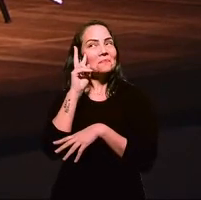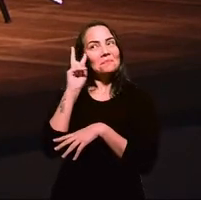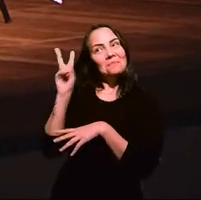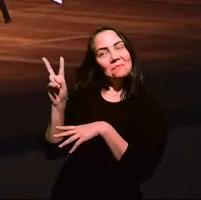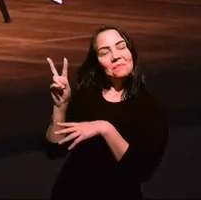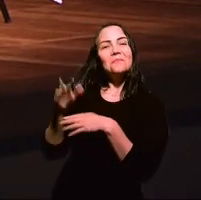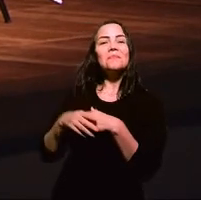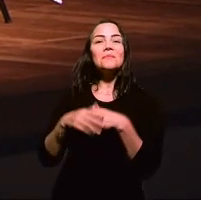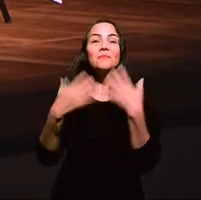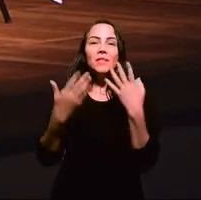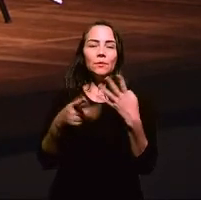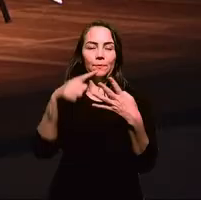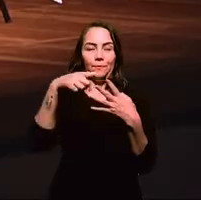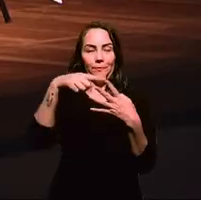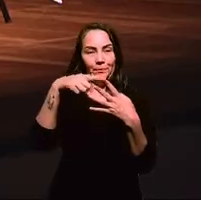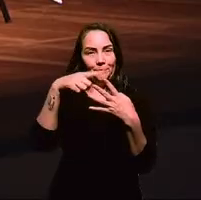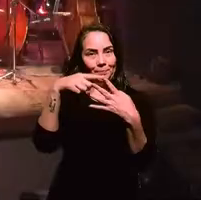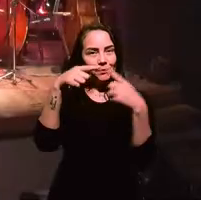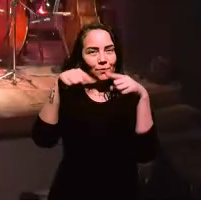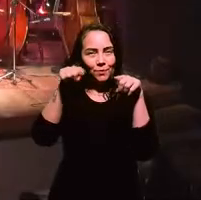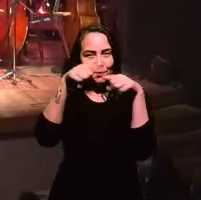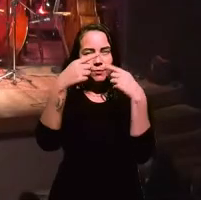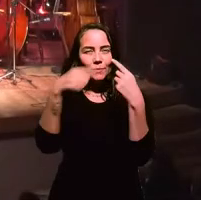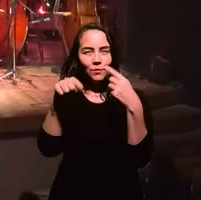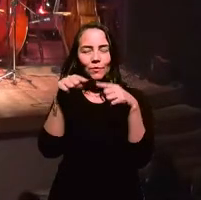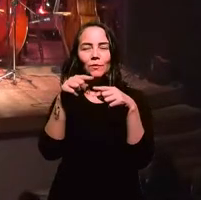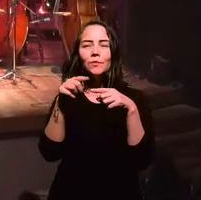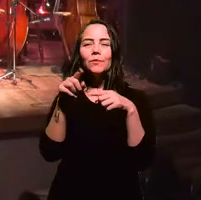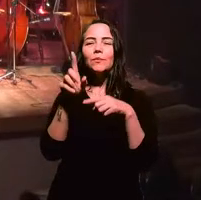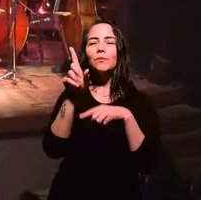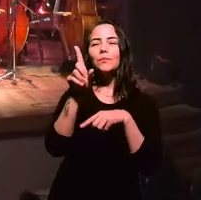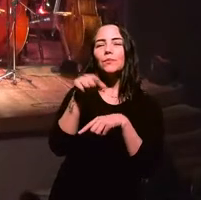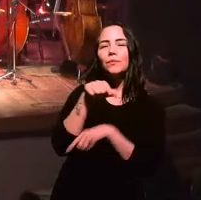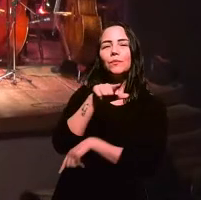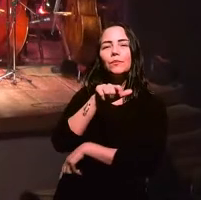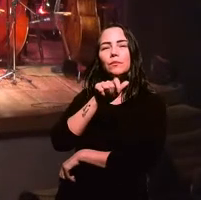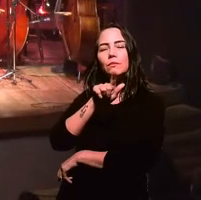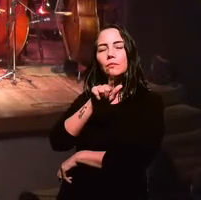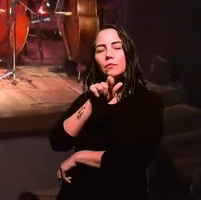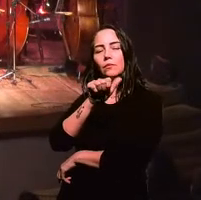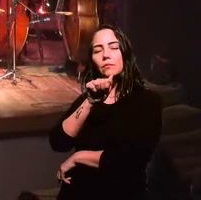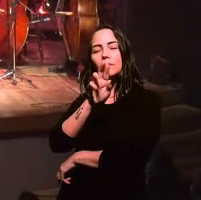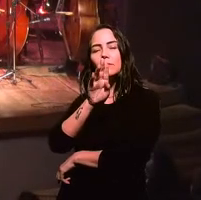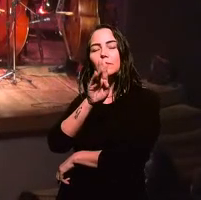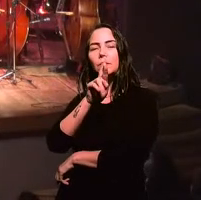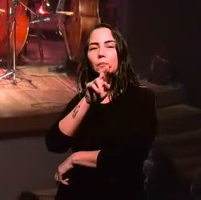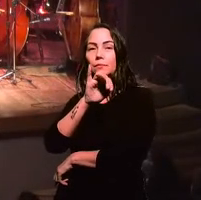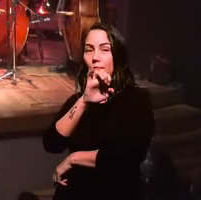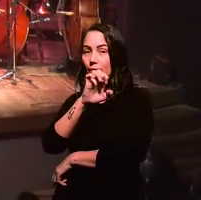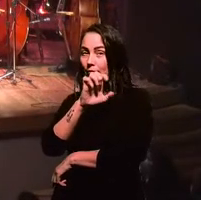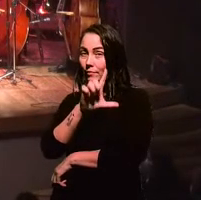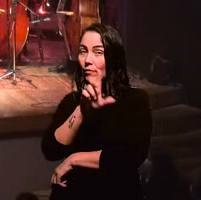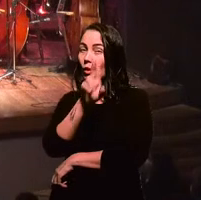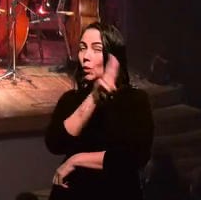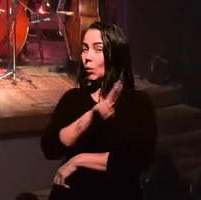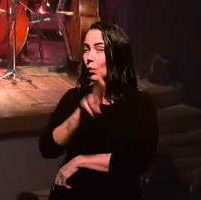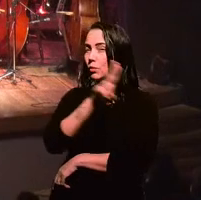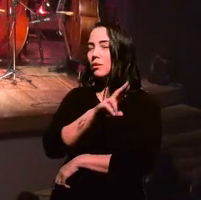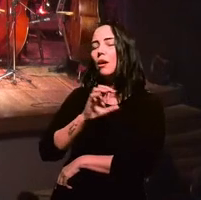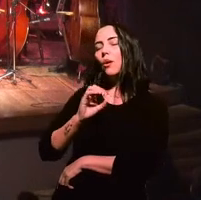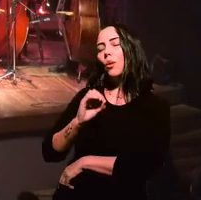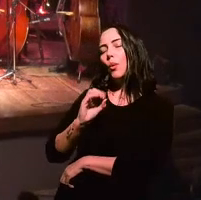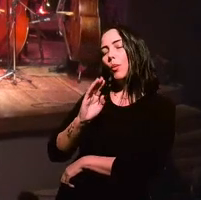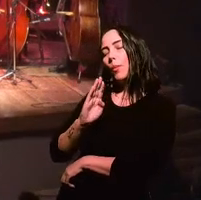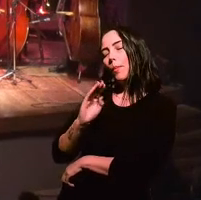assistir. A primeira obra dessas últimas quatro é o Gabriel Zoboé. Então, nessa obra, nós teremos